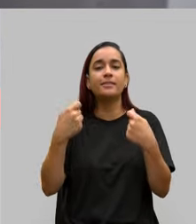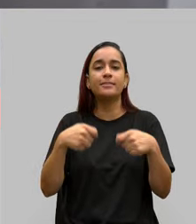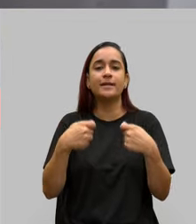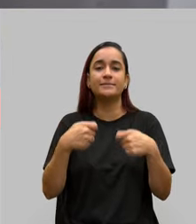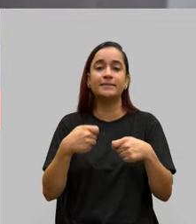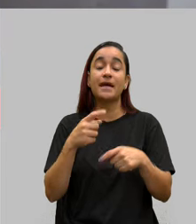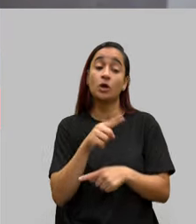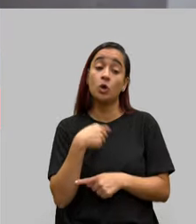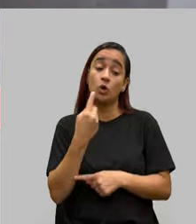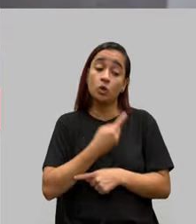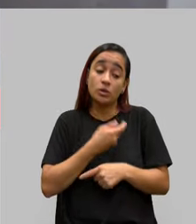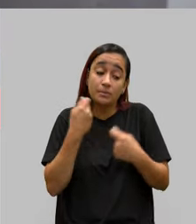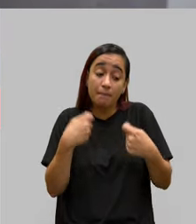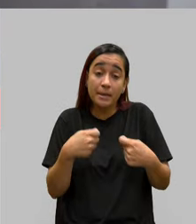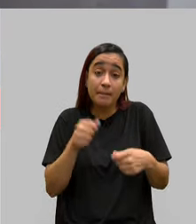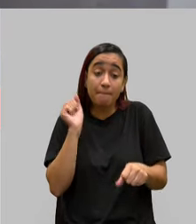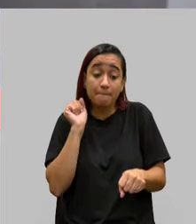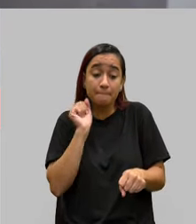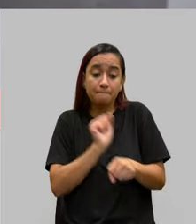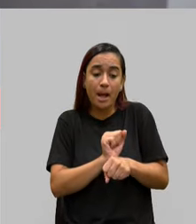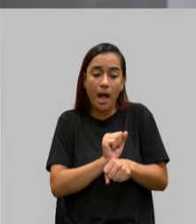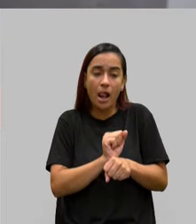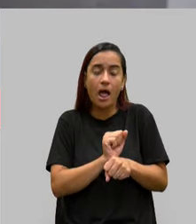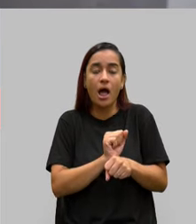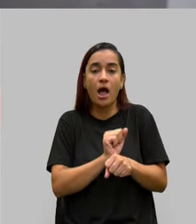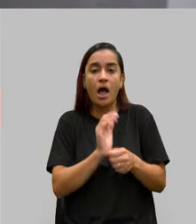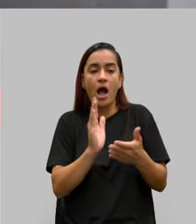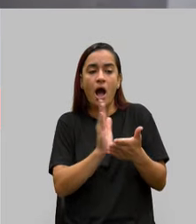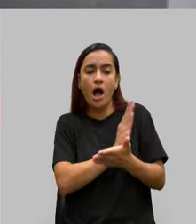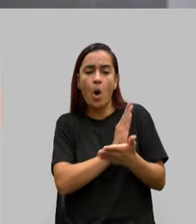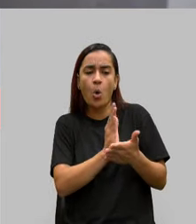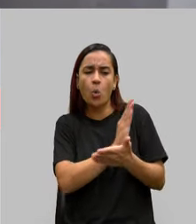tratar algumas questões com